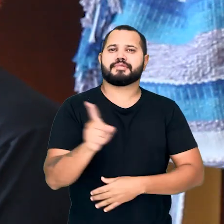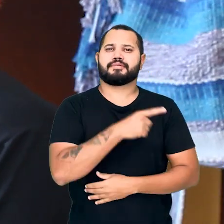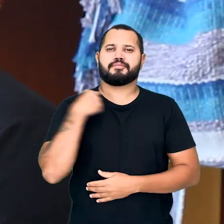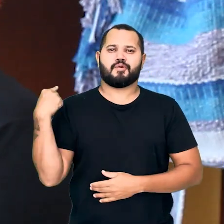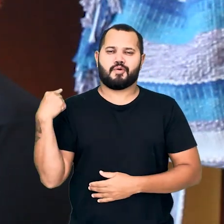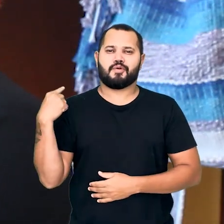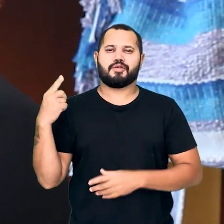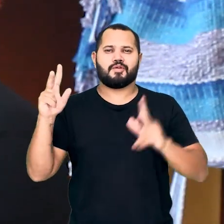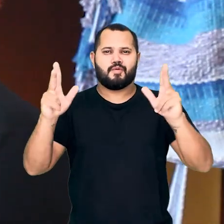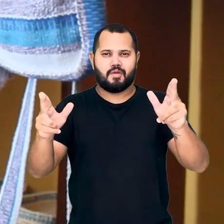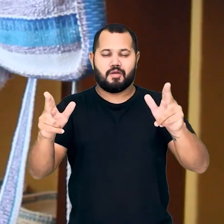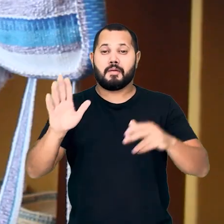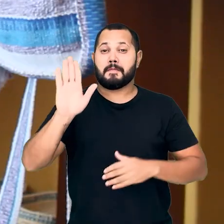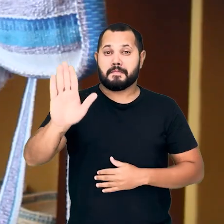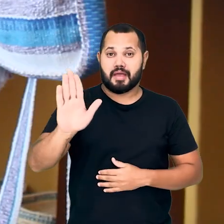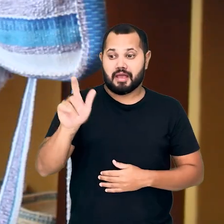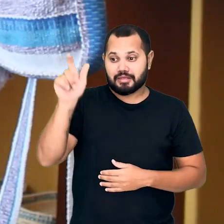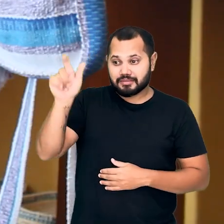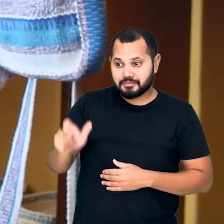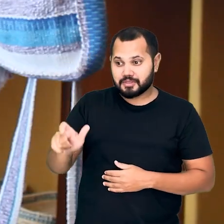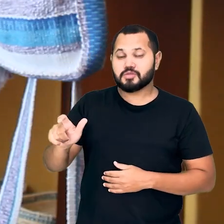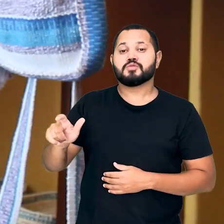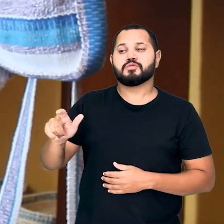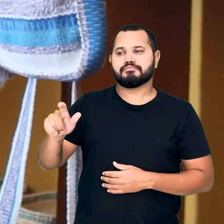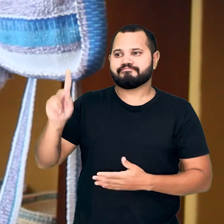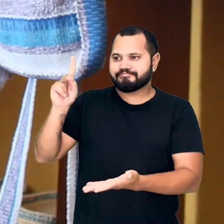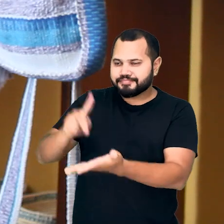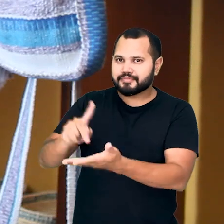já enterra antes de ela morrer. Mas quando a